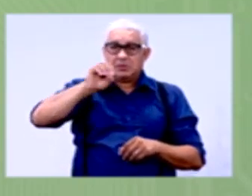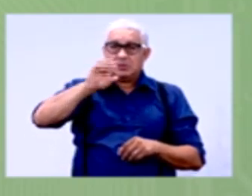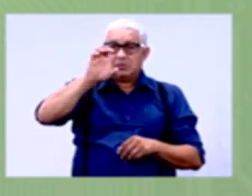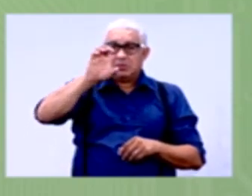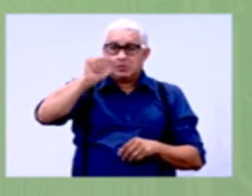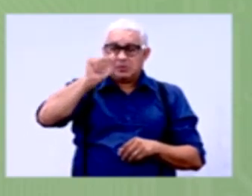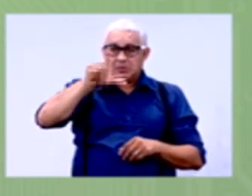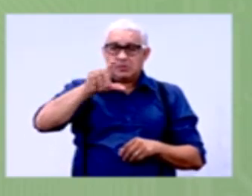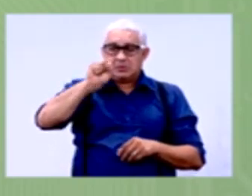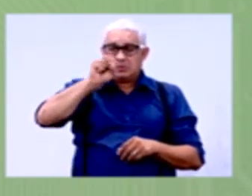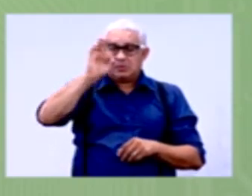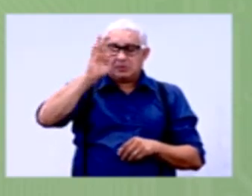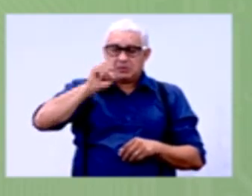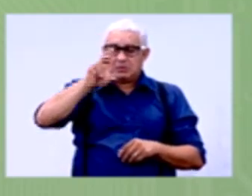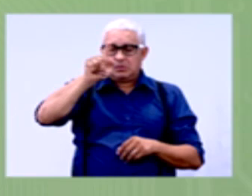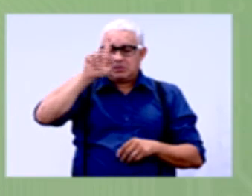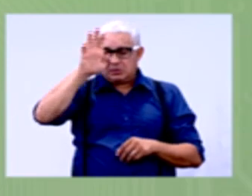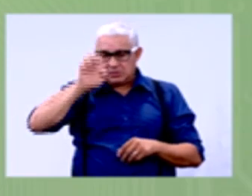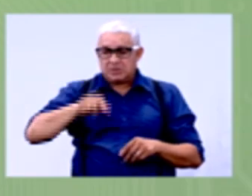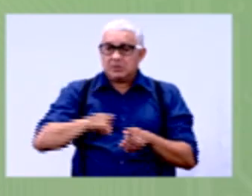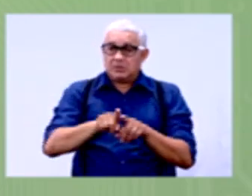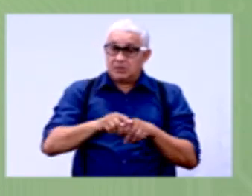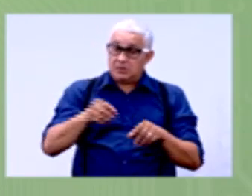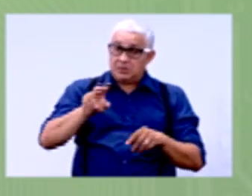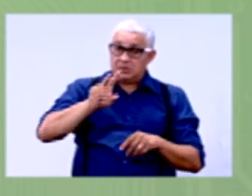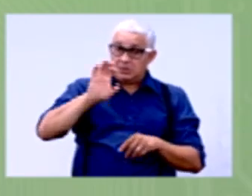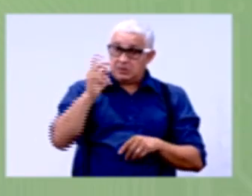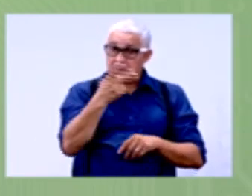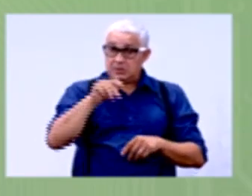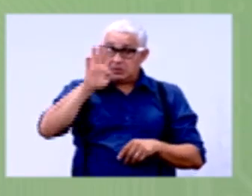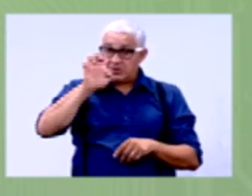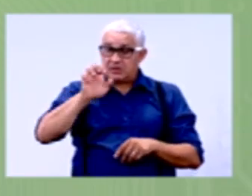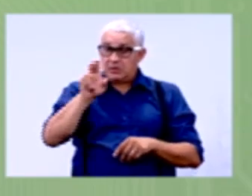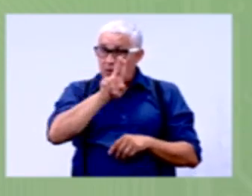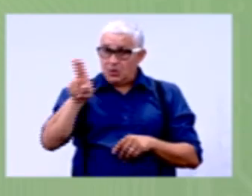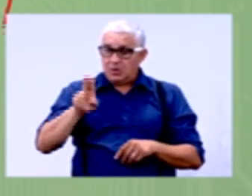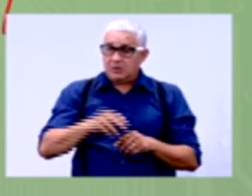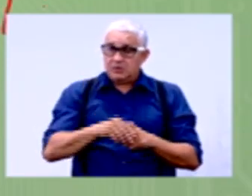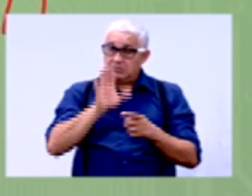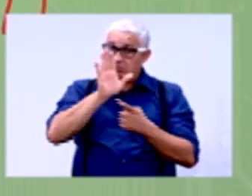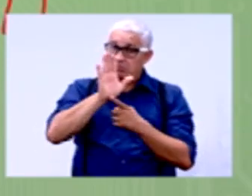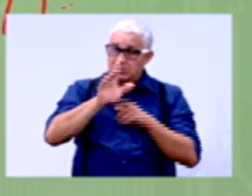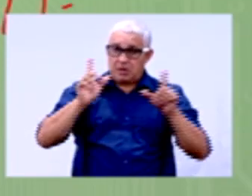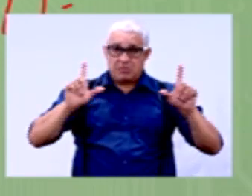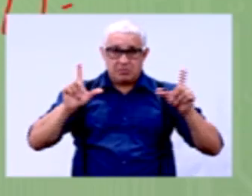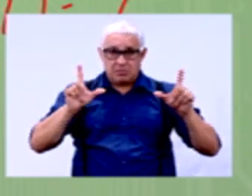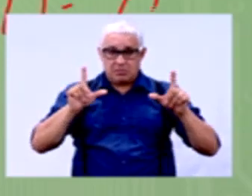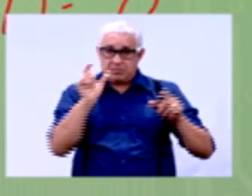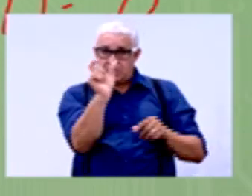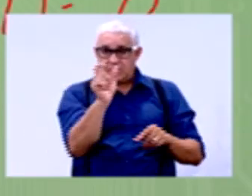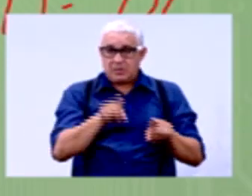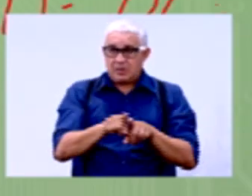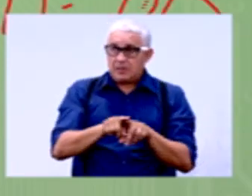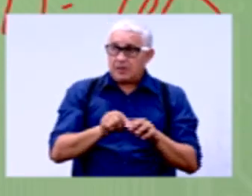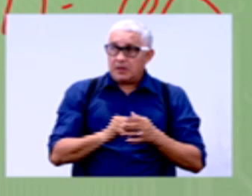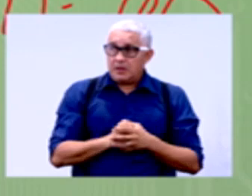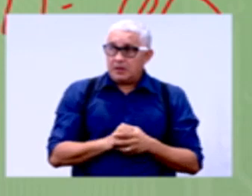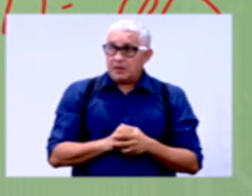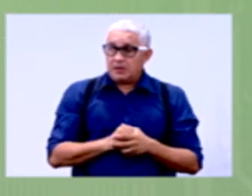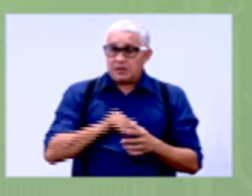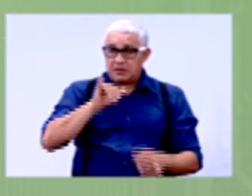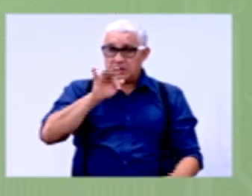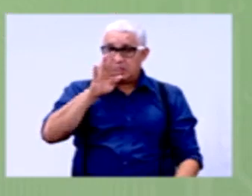chave. Essa chave que é nome, né? No caso, ele vai mostrar na tela a palavrinha também,